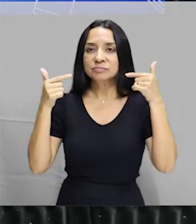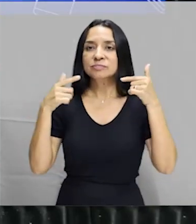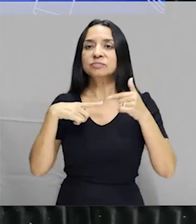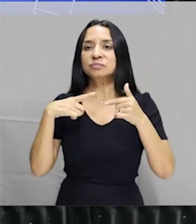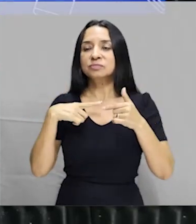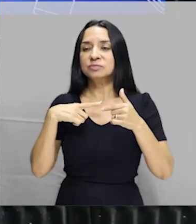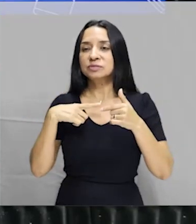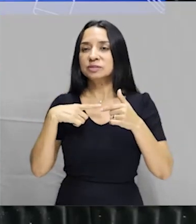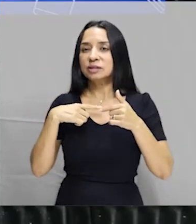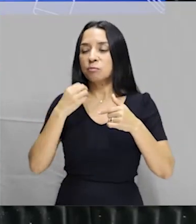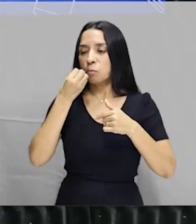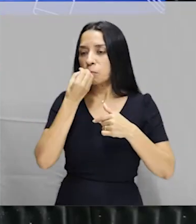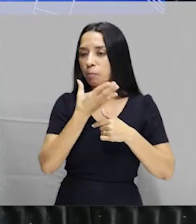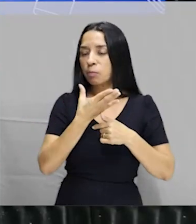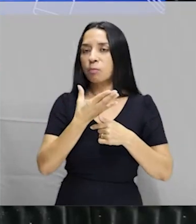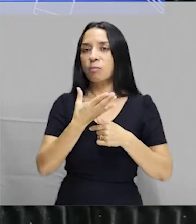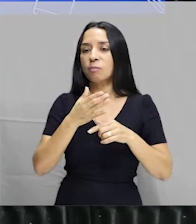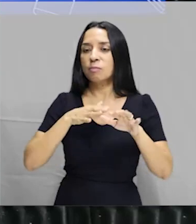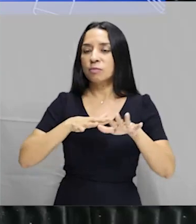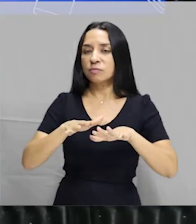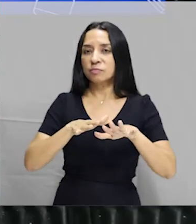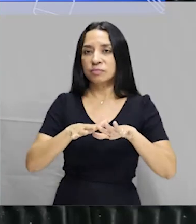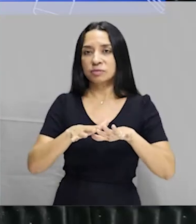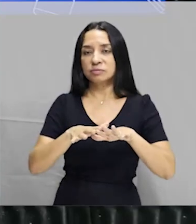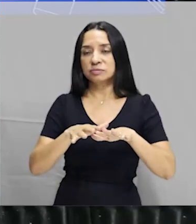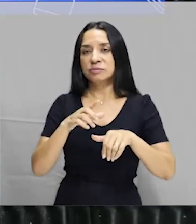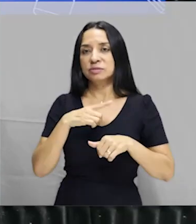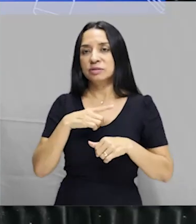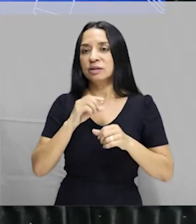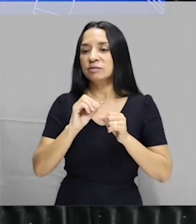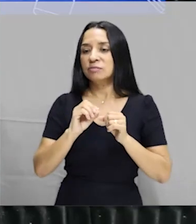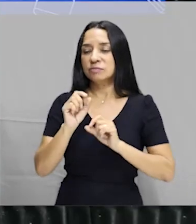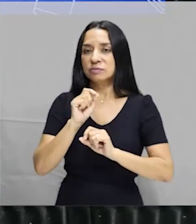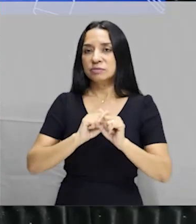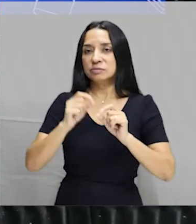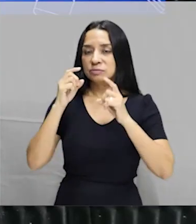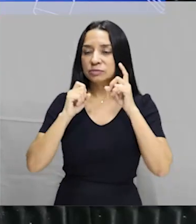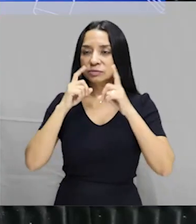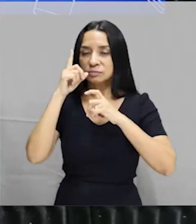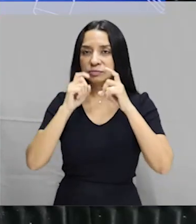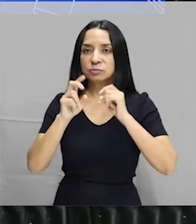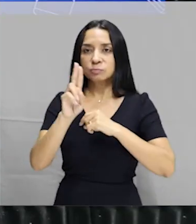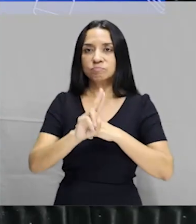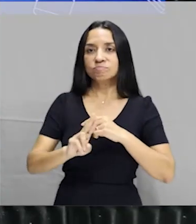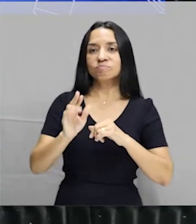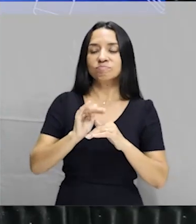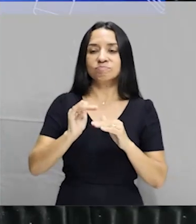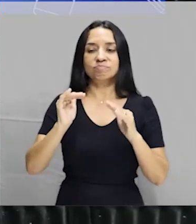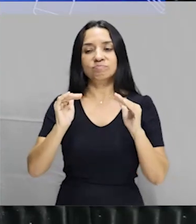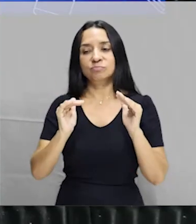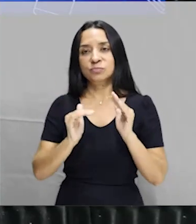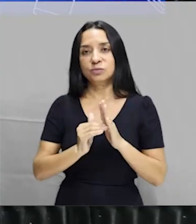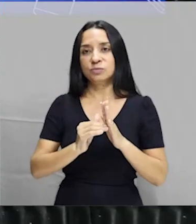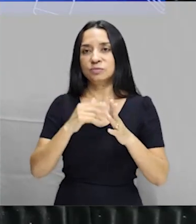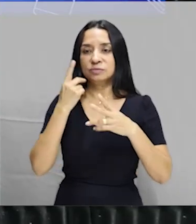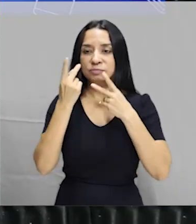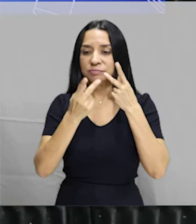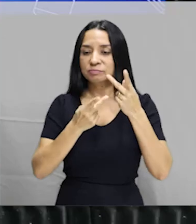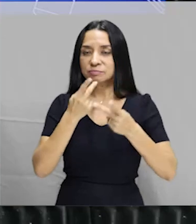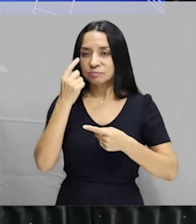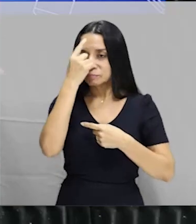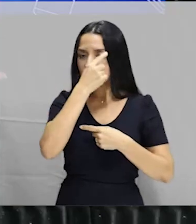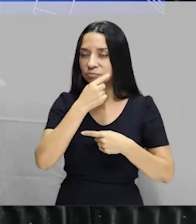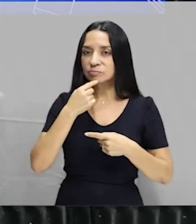uma vibração, ela te faz, é uma expressão que ela usa toda a tua face e